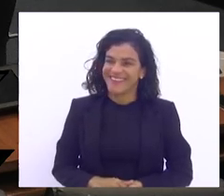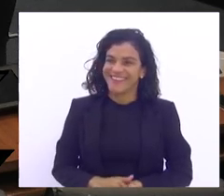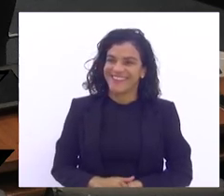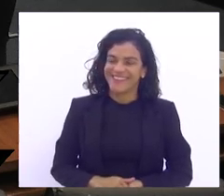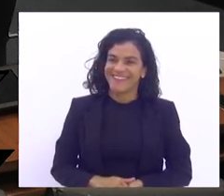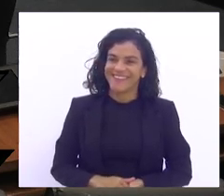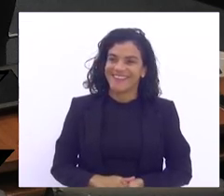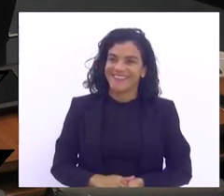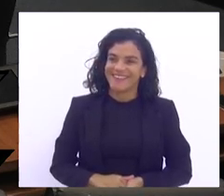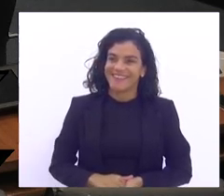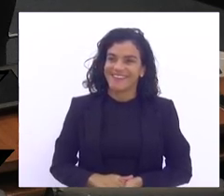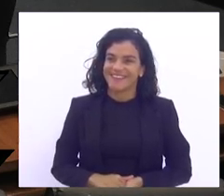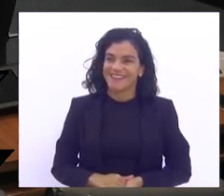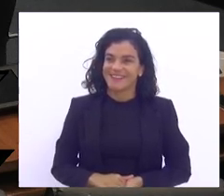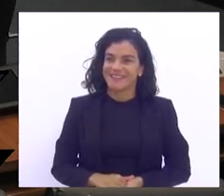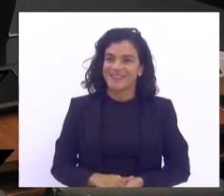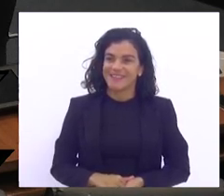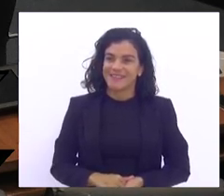Tá bom?